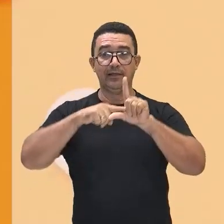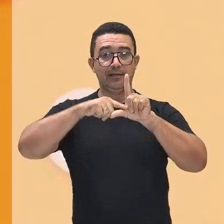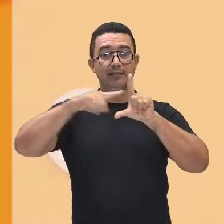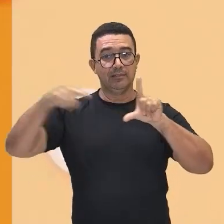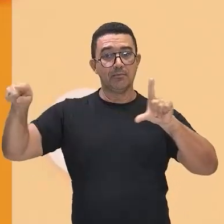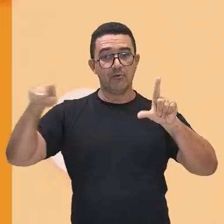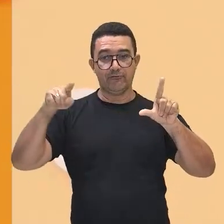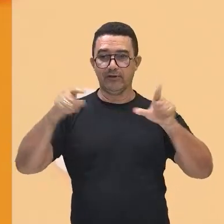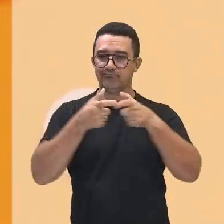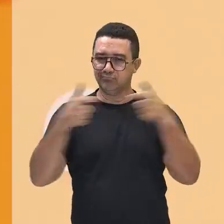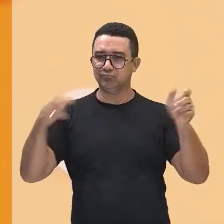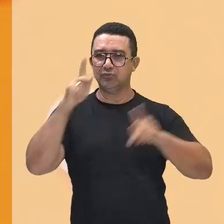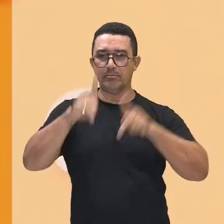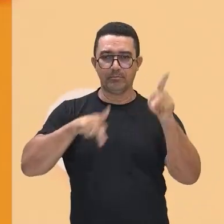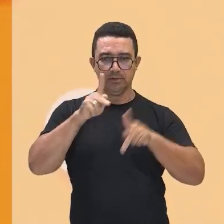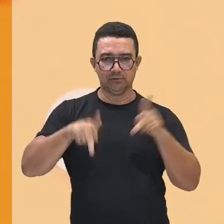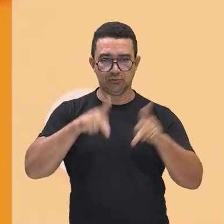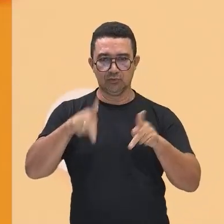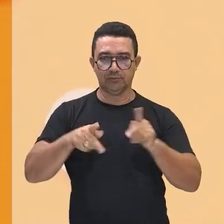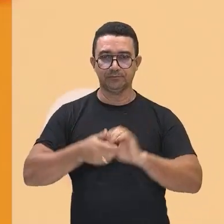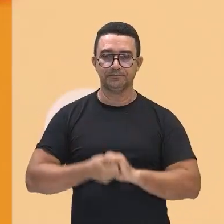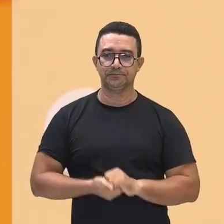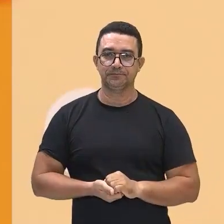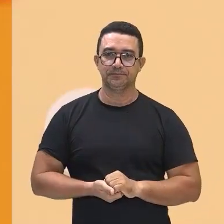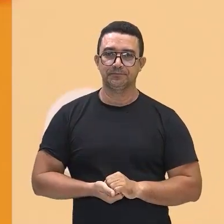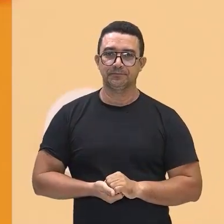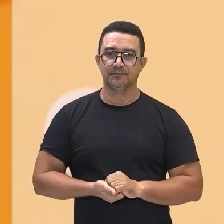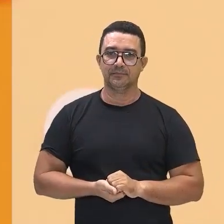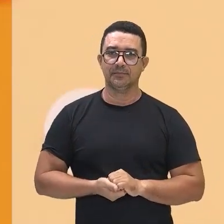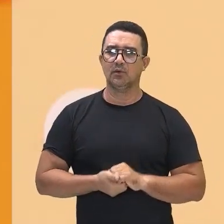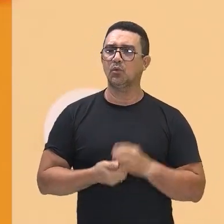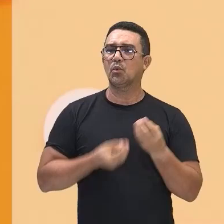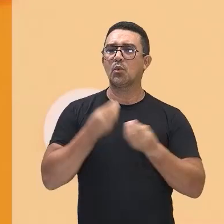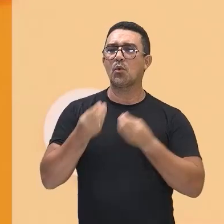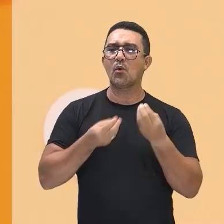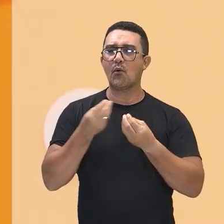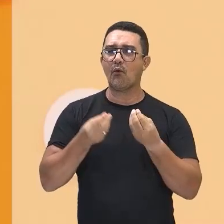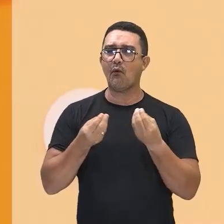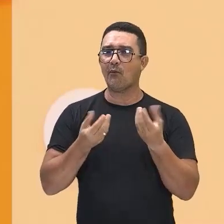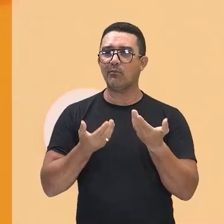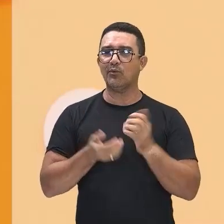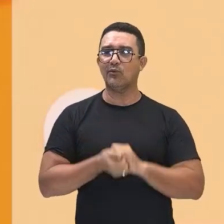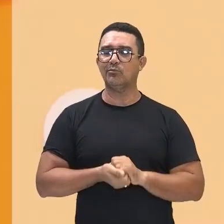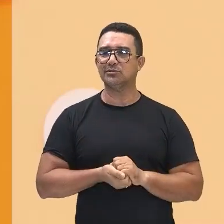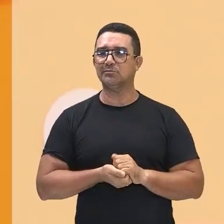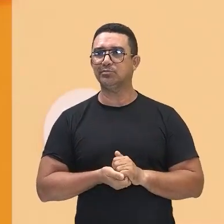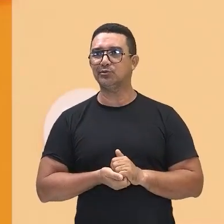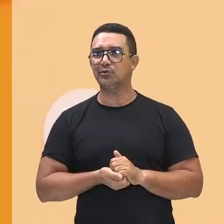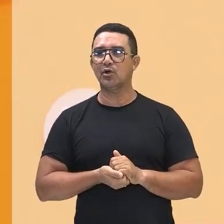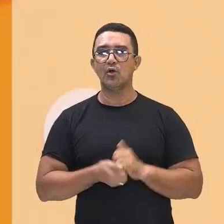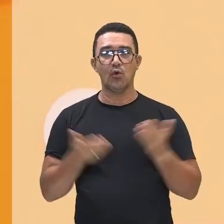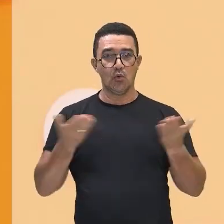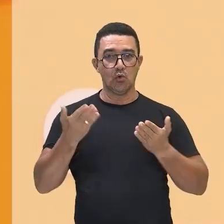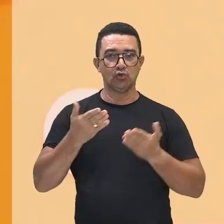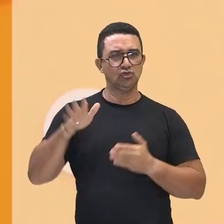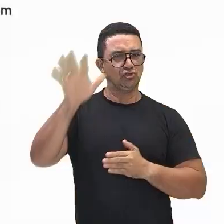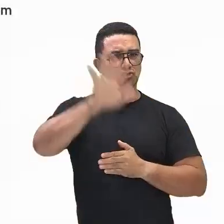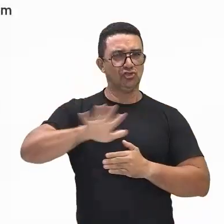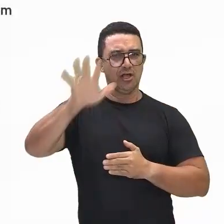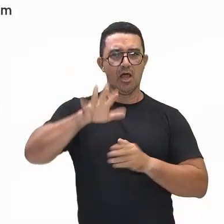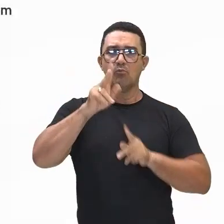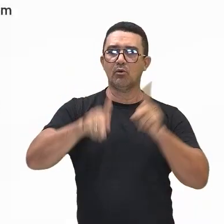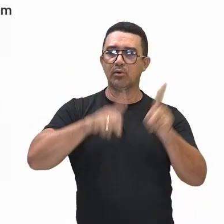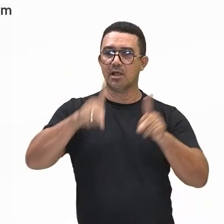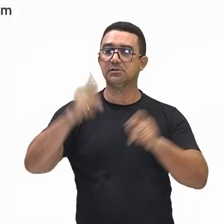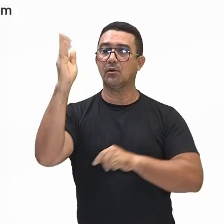Demografia, população de um modo geral. Então, como é que vai estar aí o panorama, né, geral aí da população? Olha